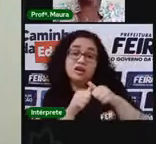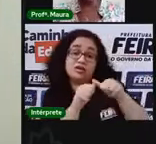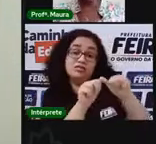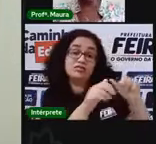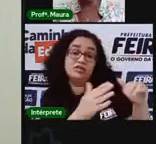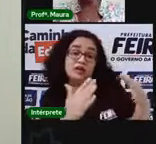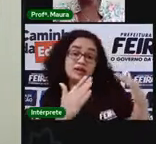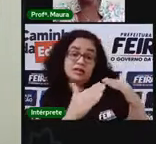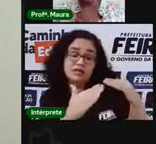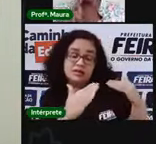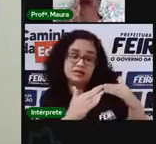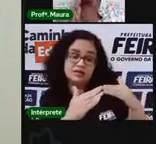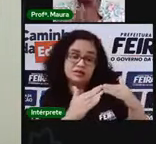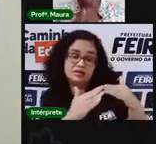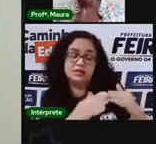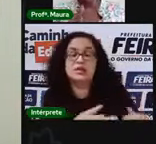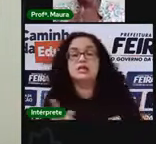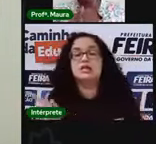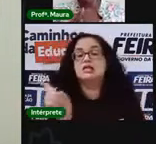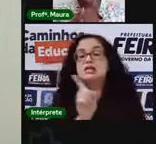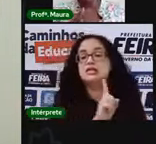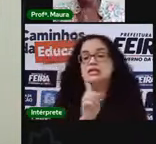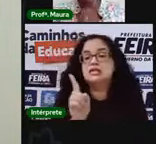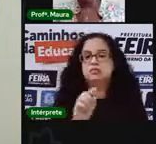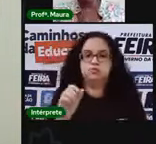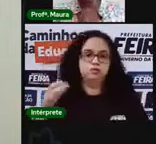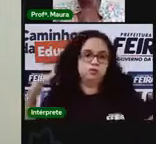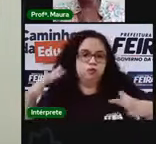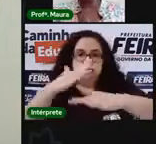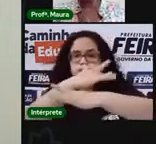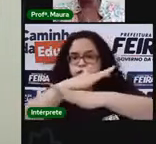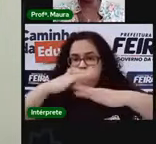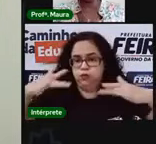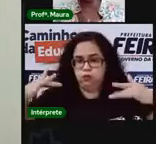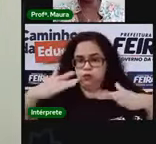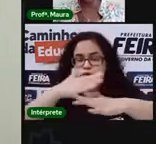casa. Não faz aglomeração.